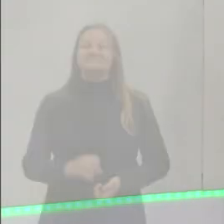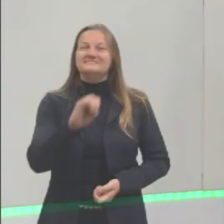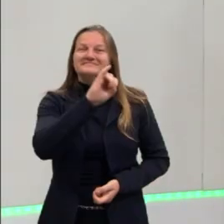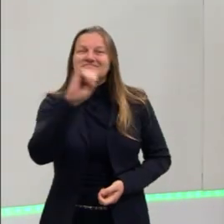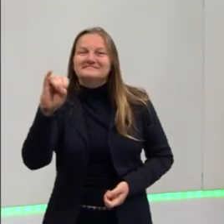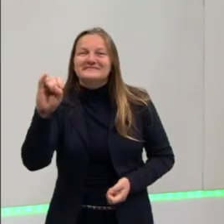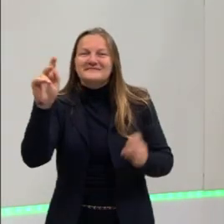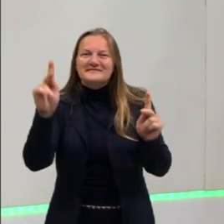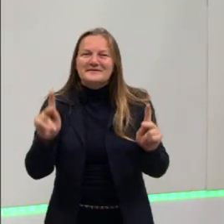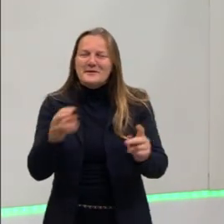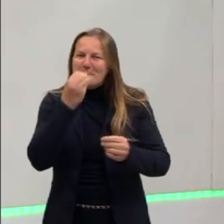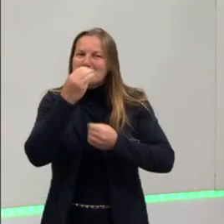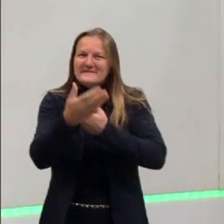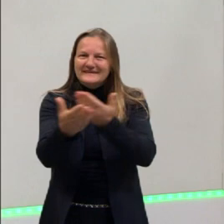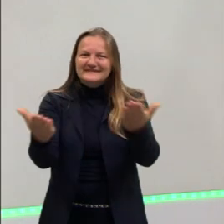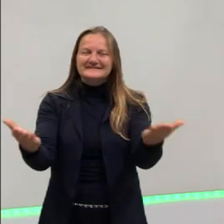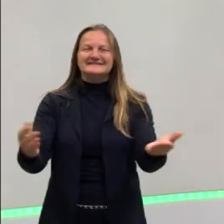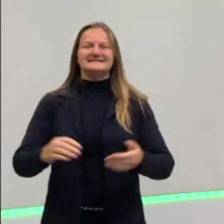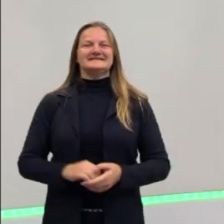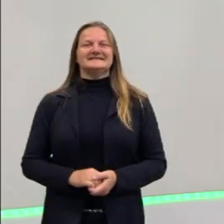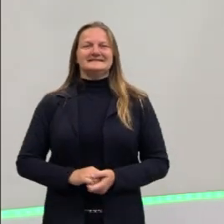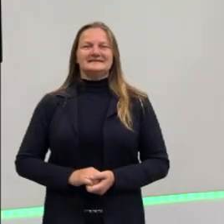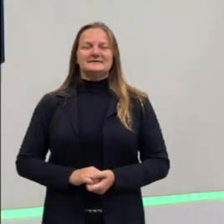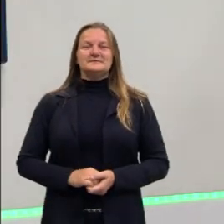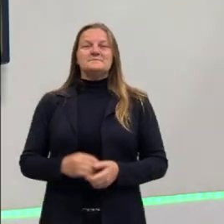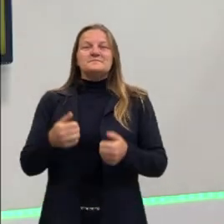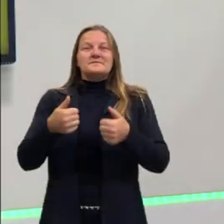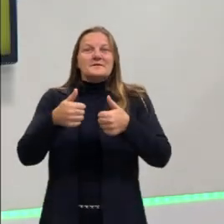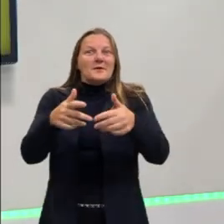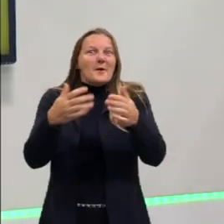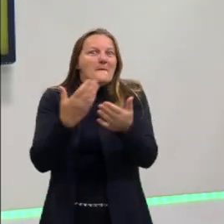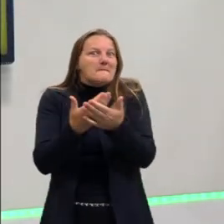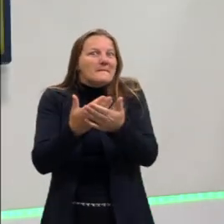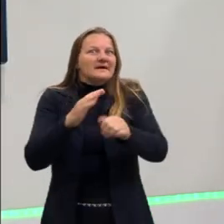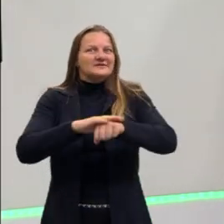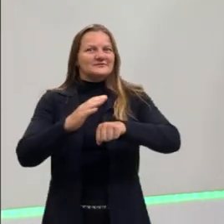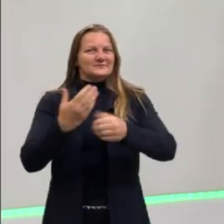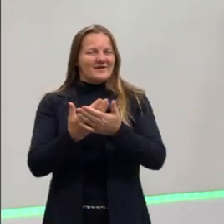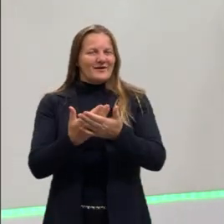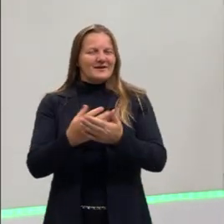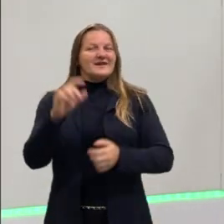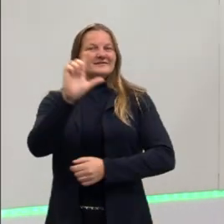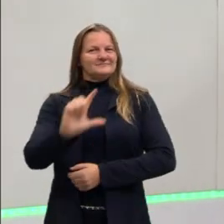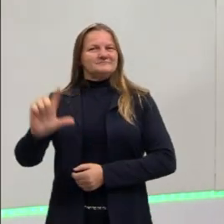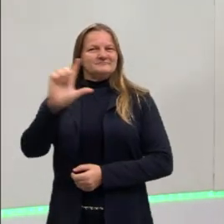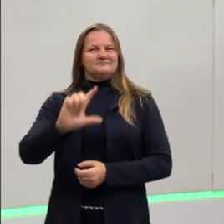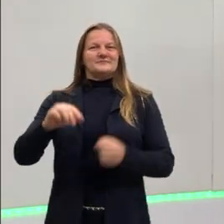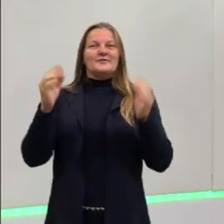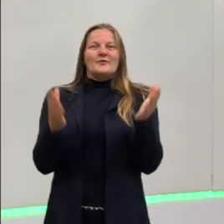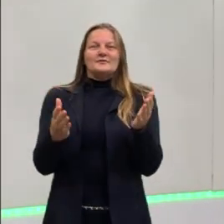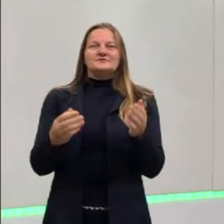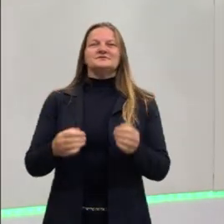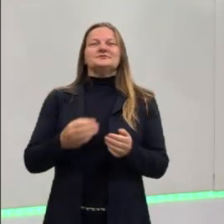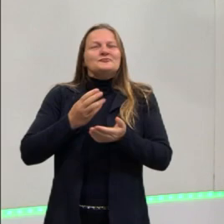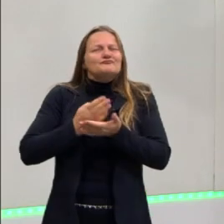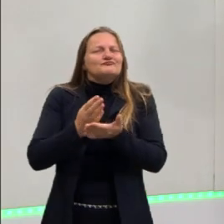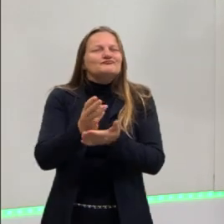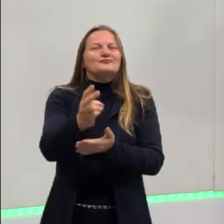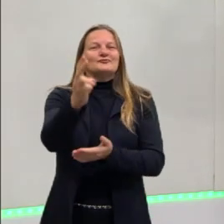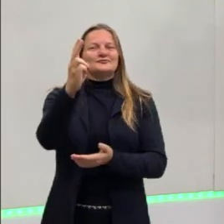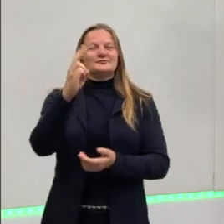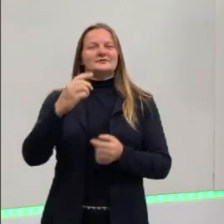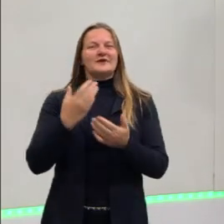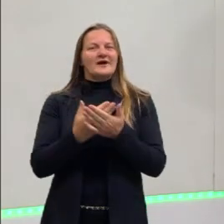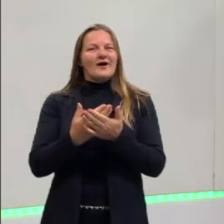o Olá pessoal tudo bem com vocês estão prontos para mais uma aula de literatura hoje nós vamos dar sequência